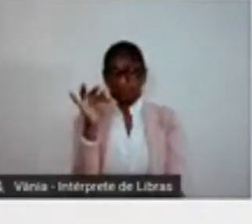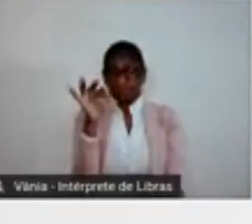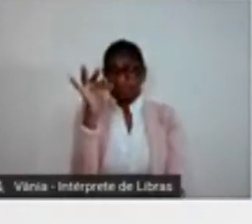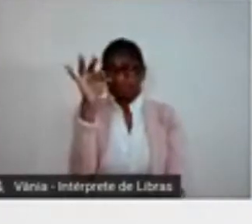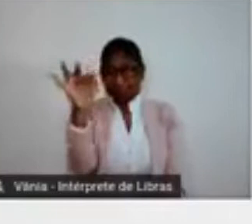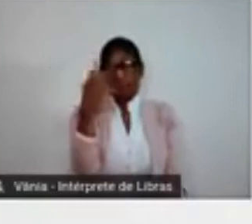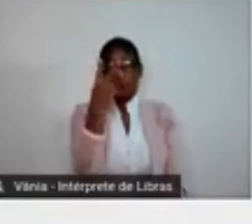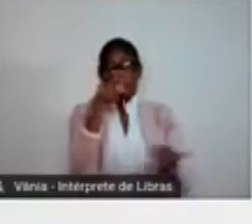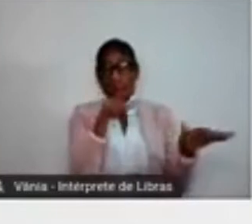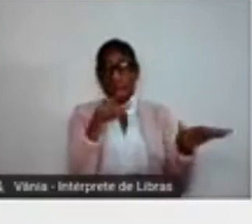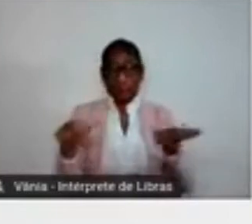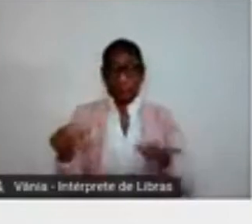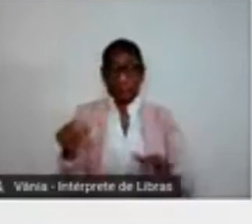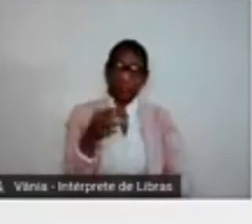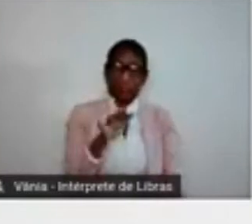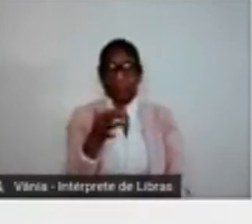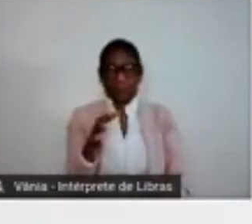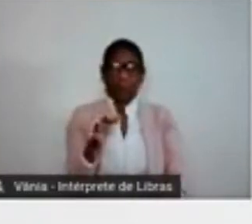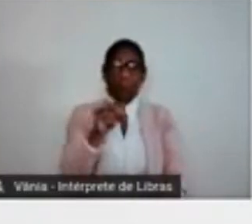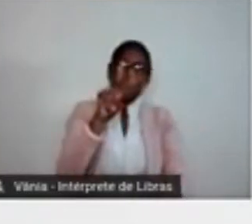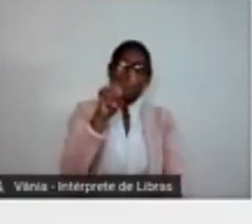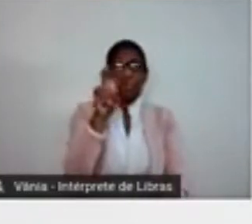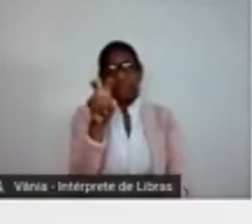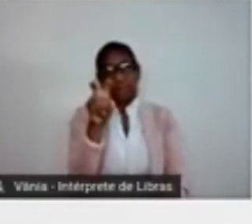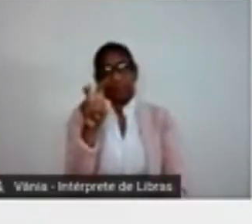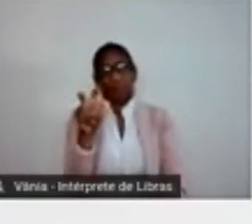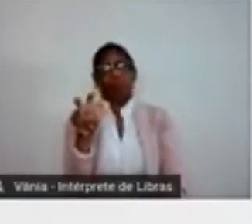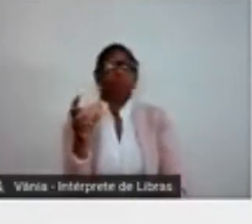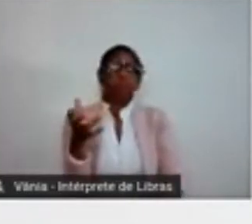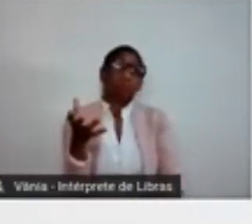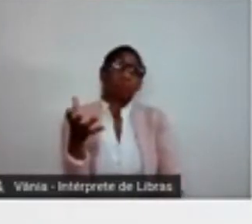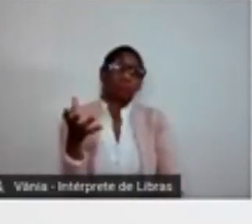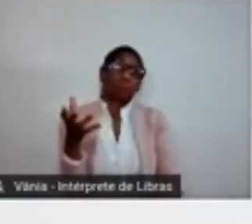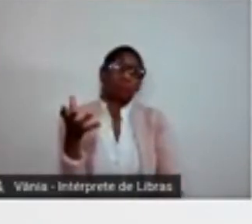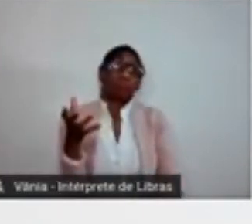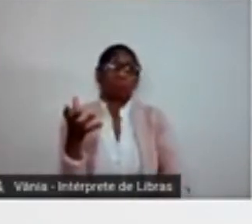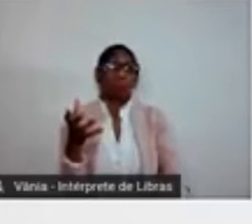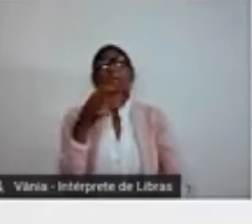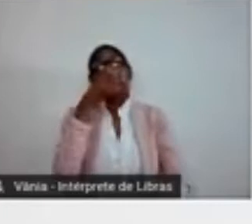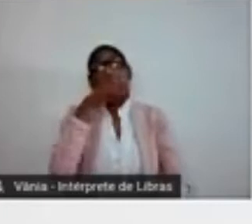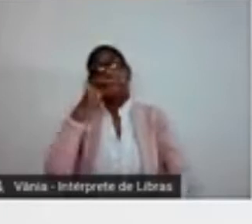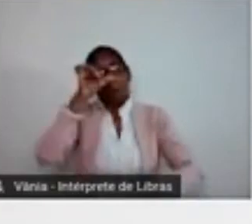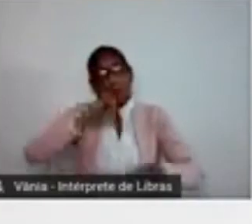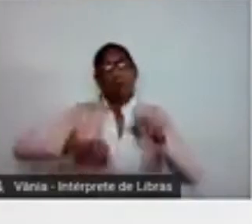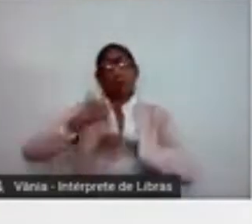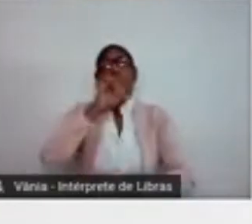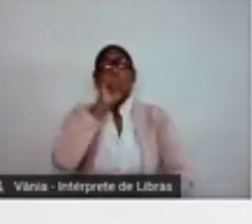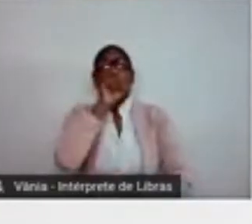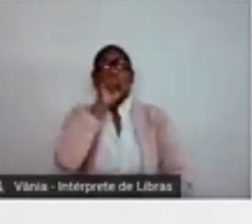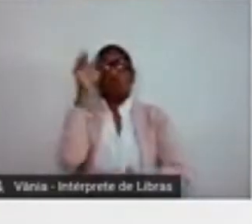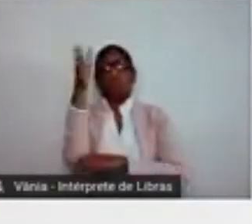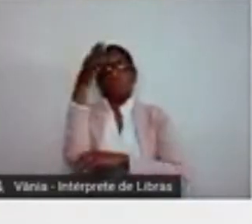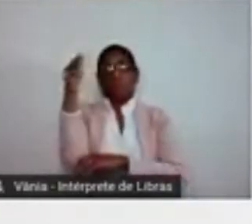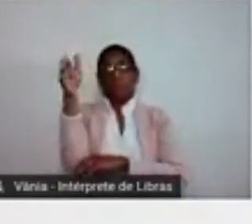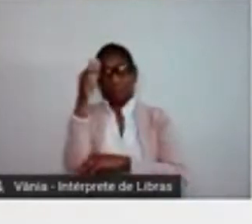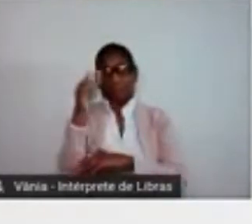2 semanas é de 25. Então, isso levou a que Caxias ficasse na laranja. Isso é importante